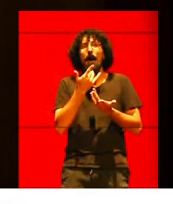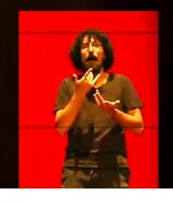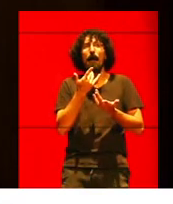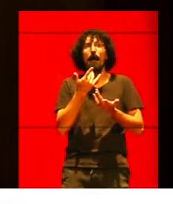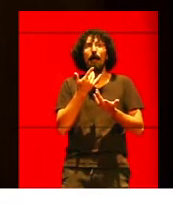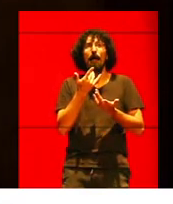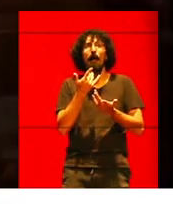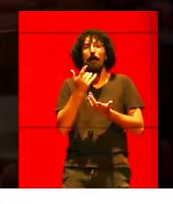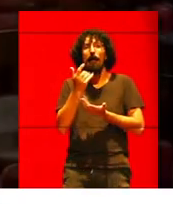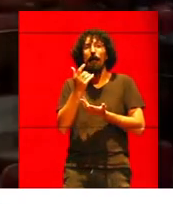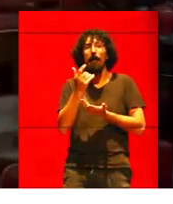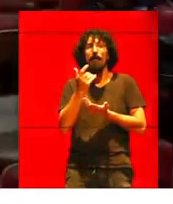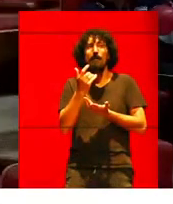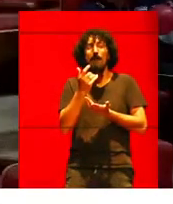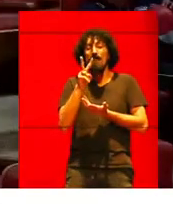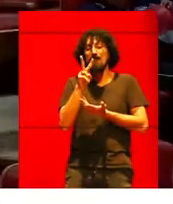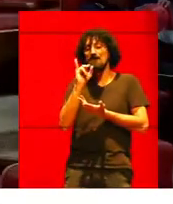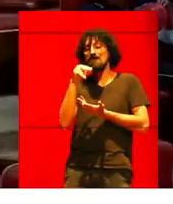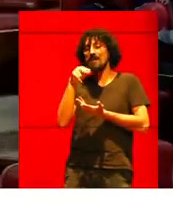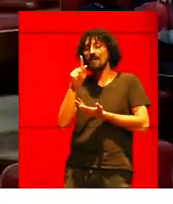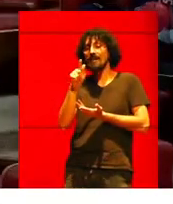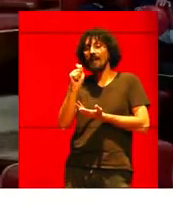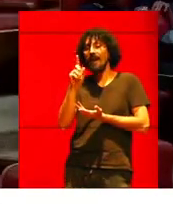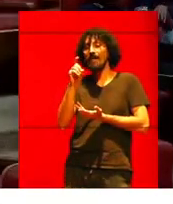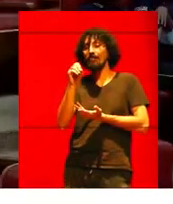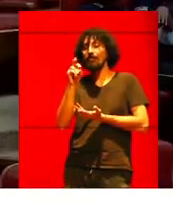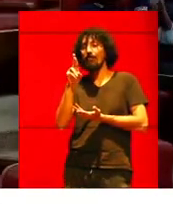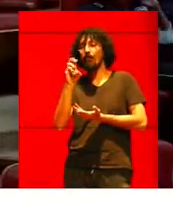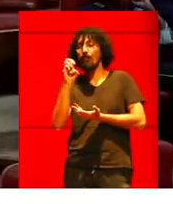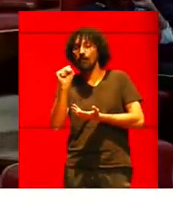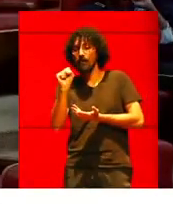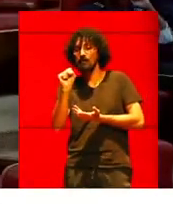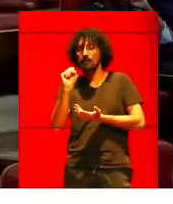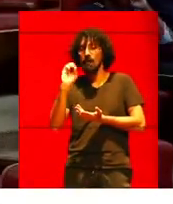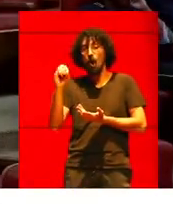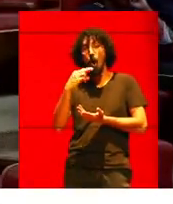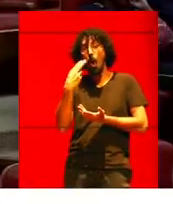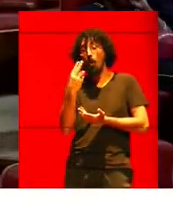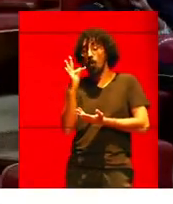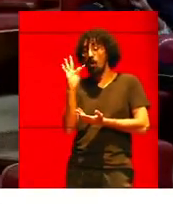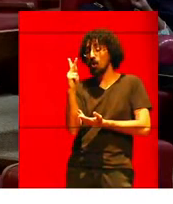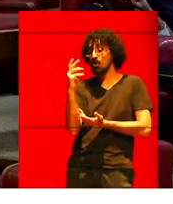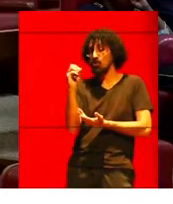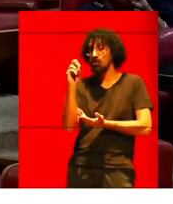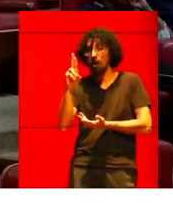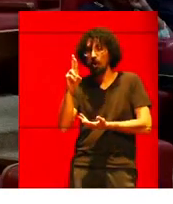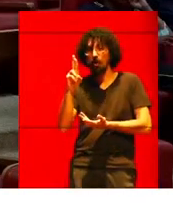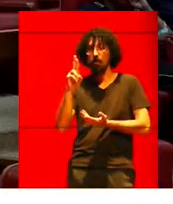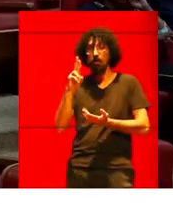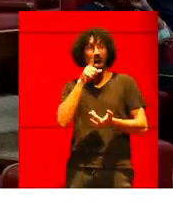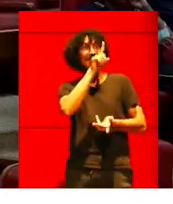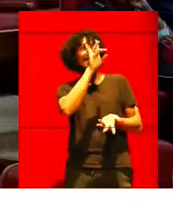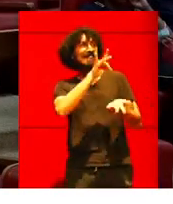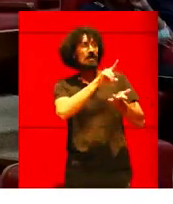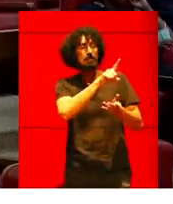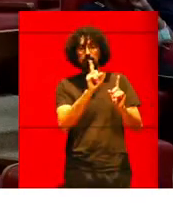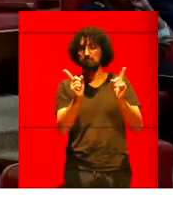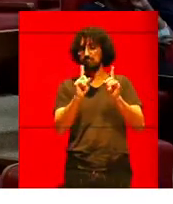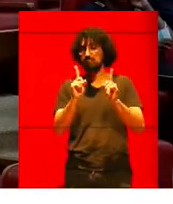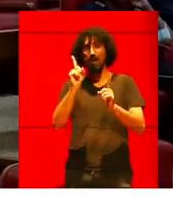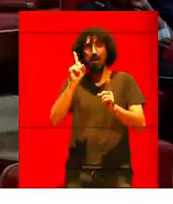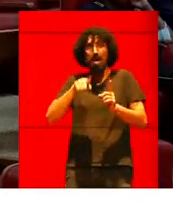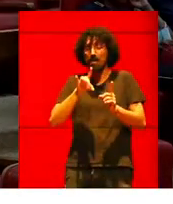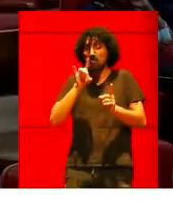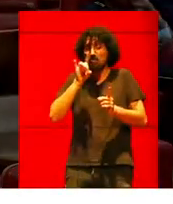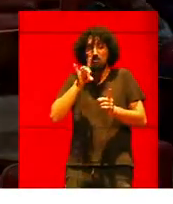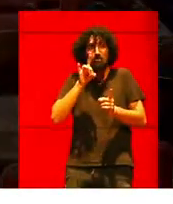é realidade. Ficção vem de um conceito de um cara, eu vou viajar longe, velho. O cara chama-se Aristóteles. Ele vai